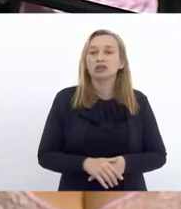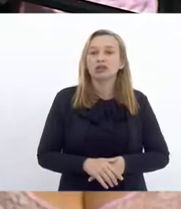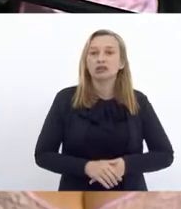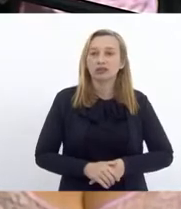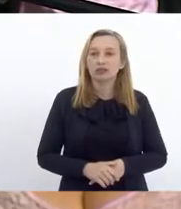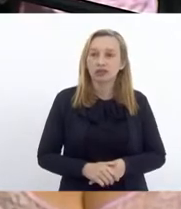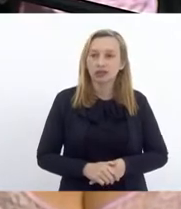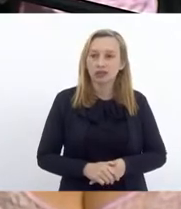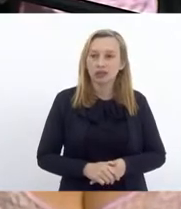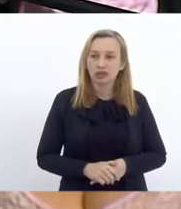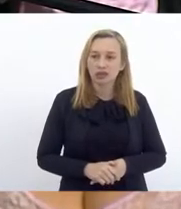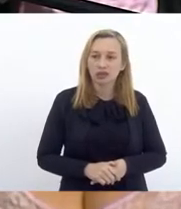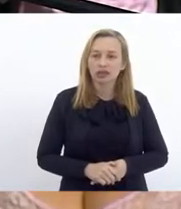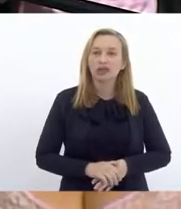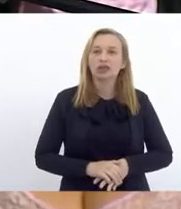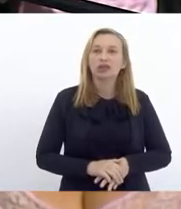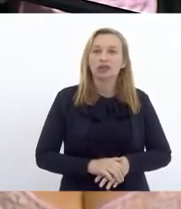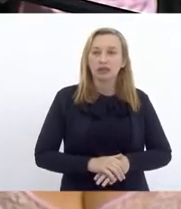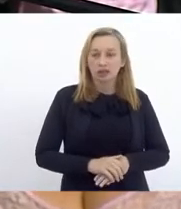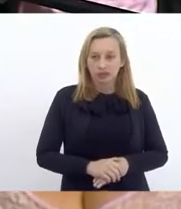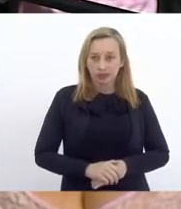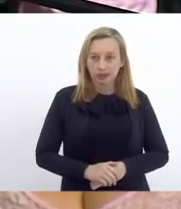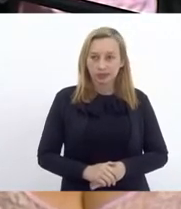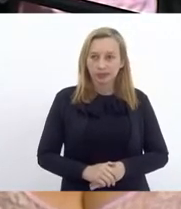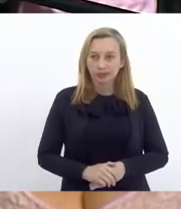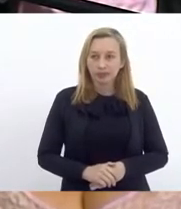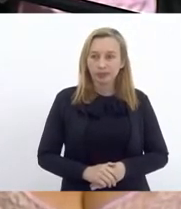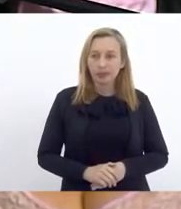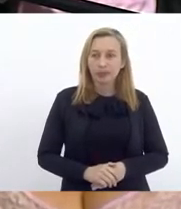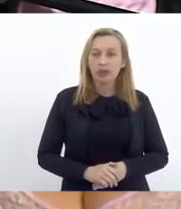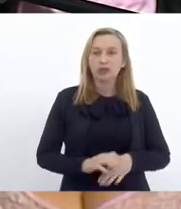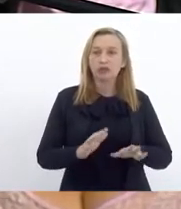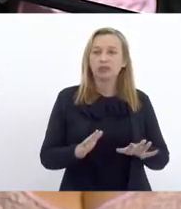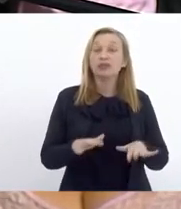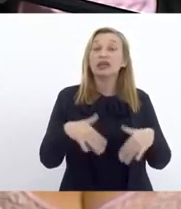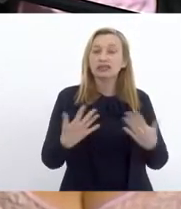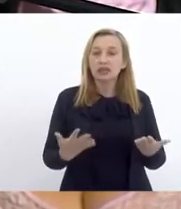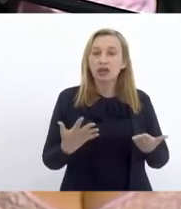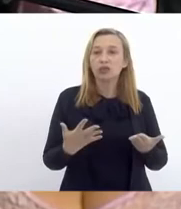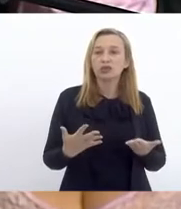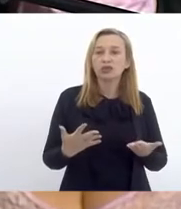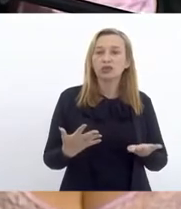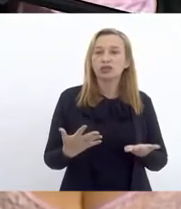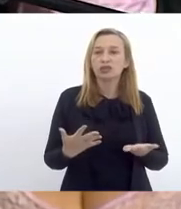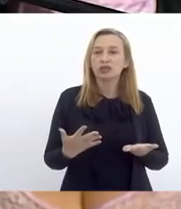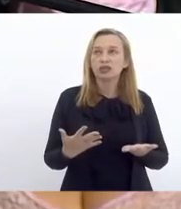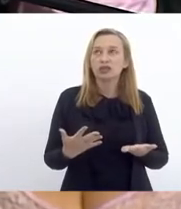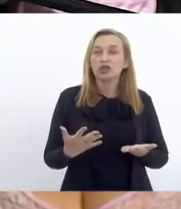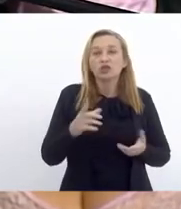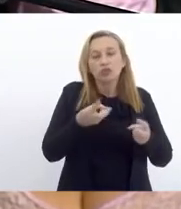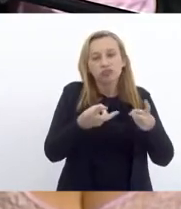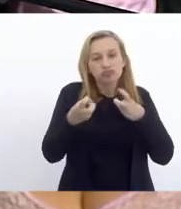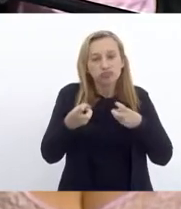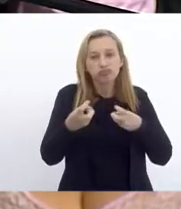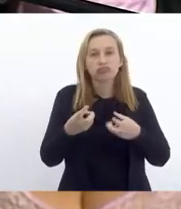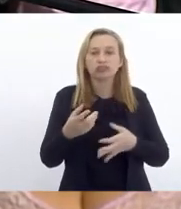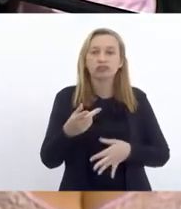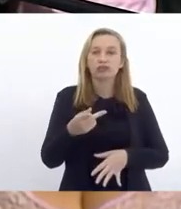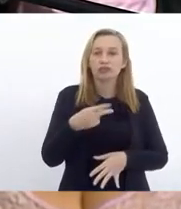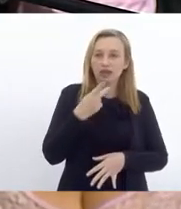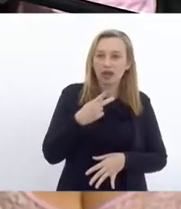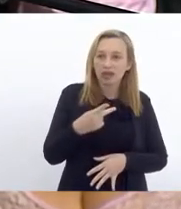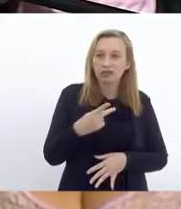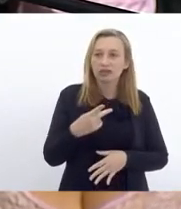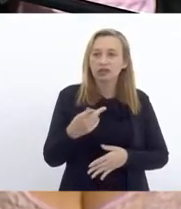coisa no limbo, né? Passando assim, despercebido. Então, isso é só uma observação que a gente faz.